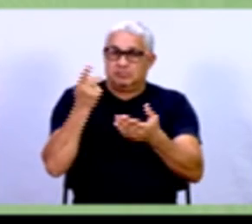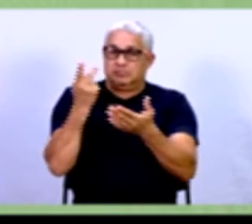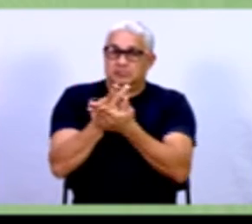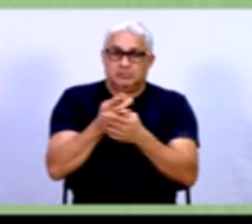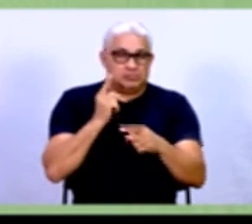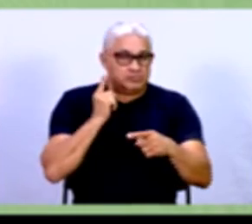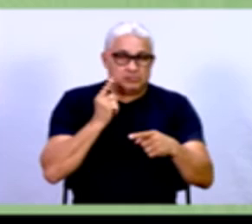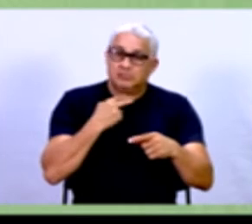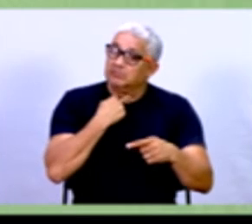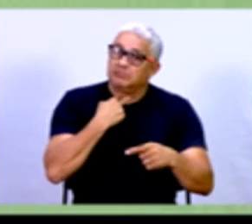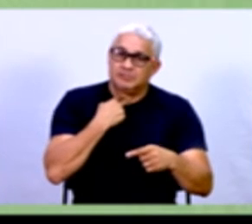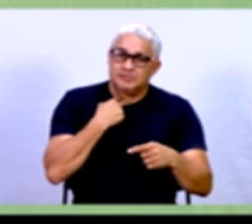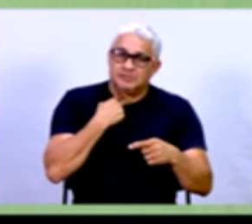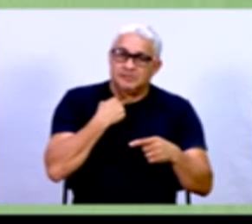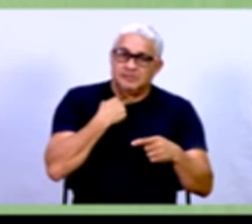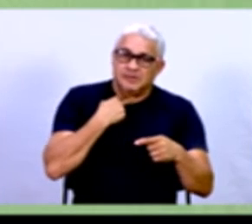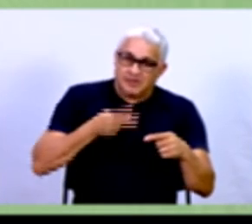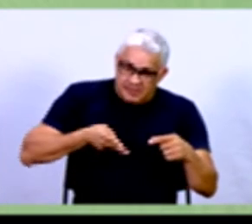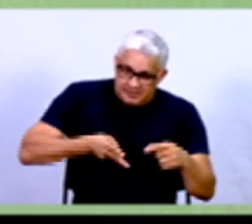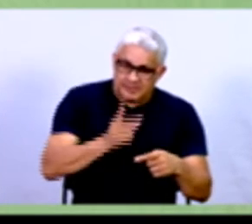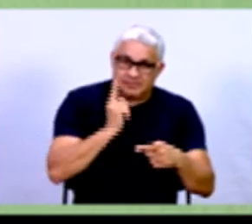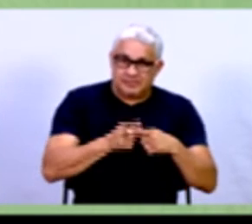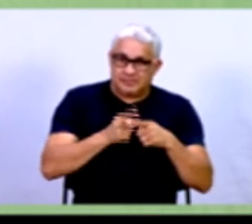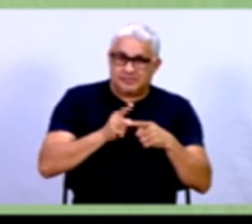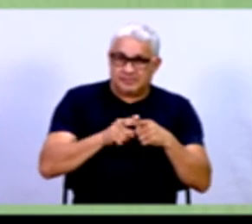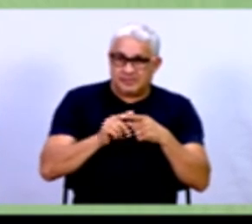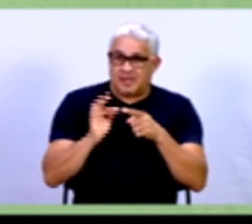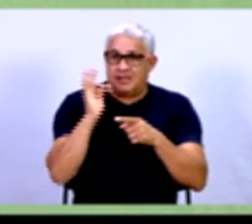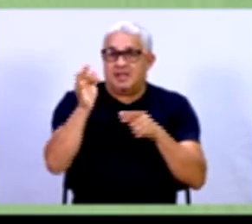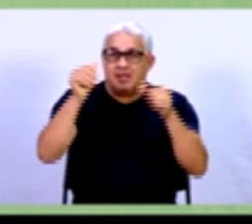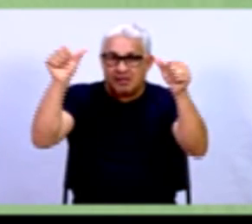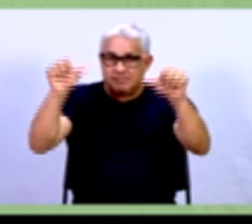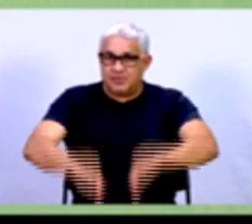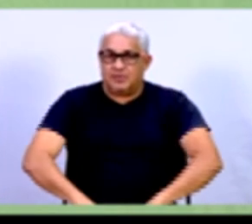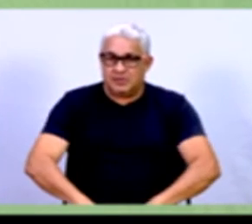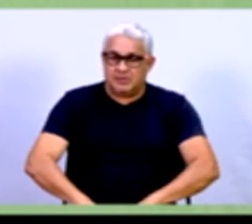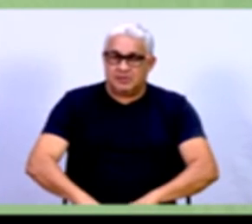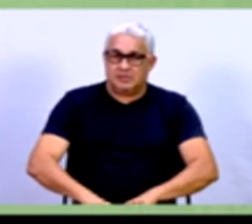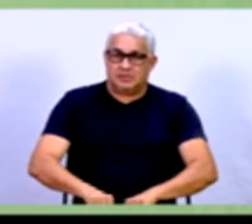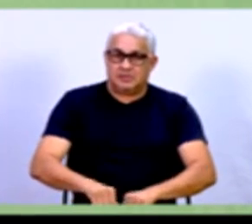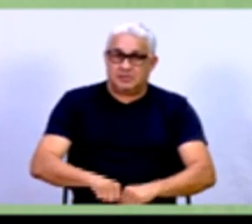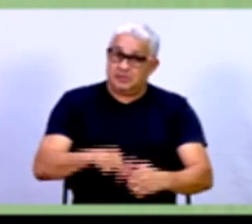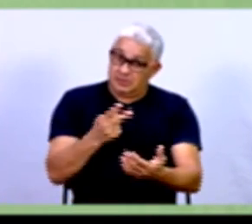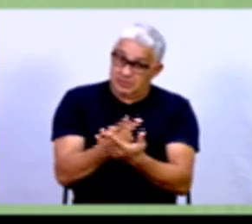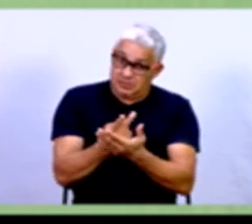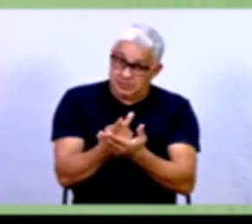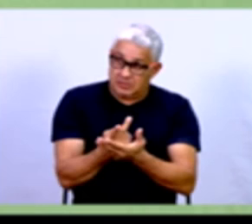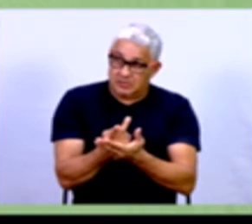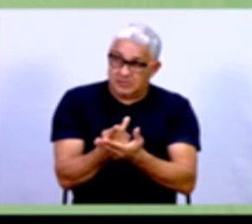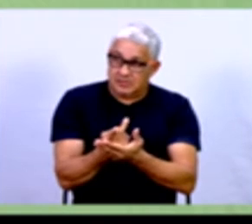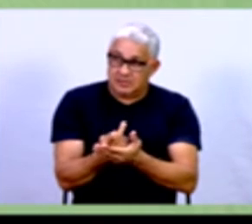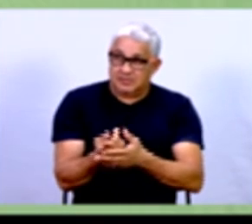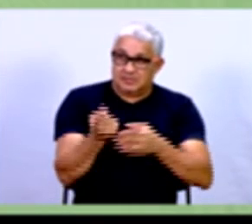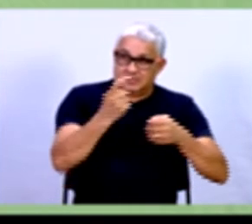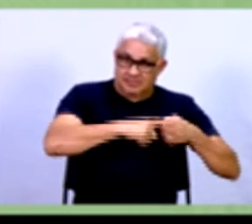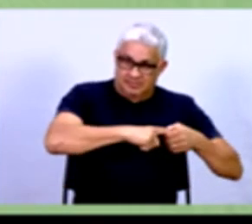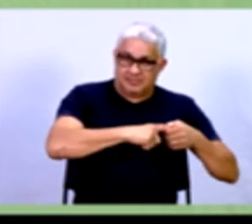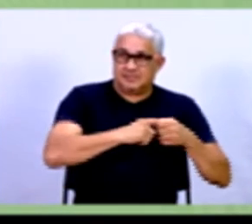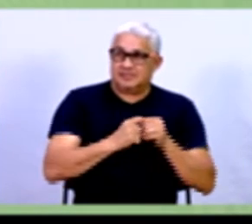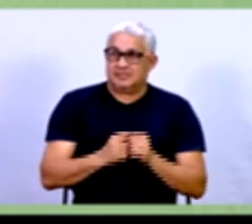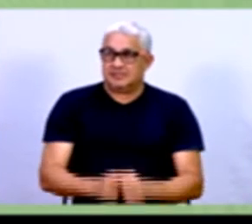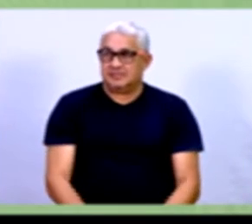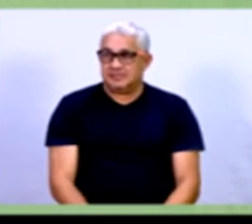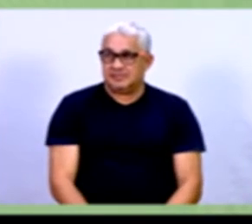vai dar tudo errado lá pra frente. Então, apresentou erros, volta, só um risquinho, tá? Volta